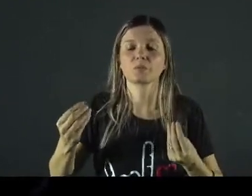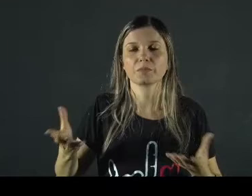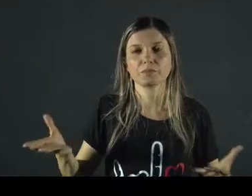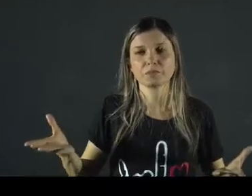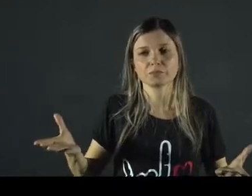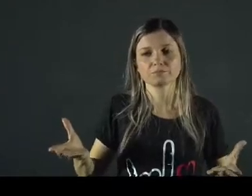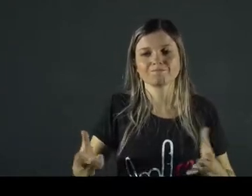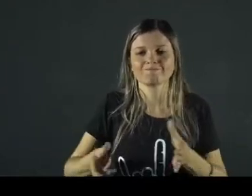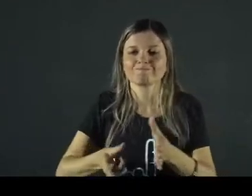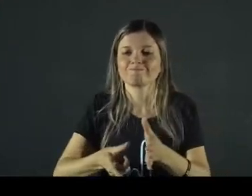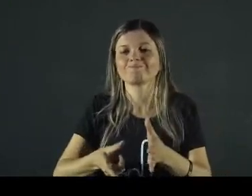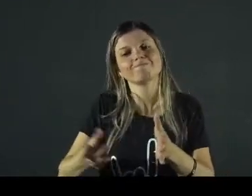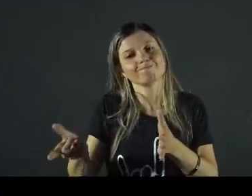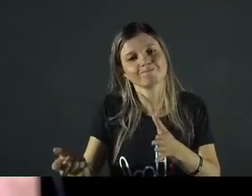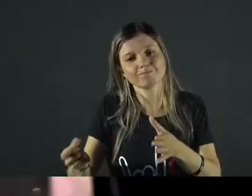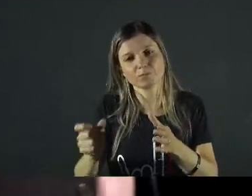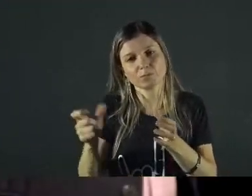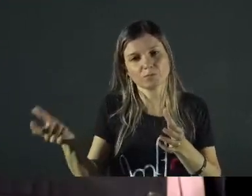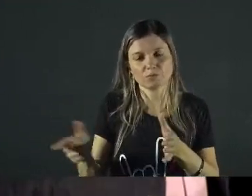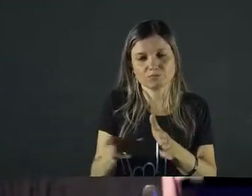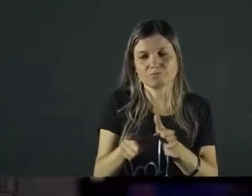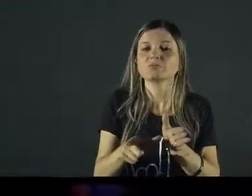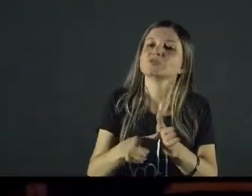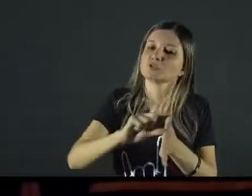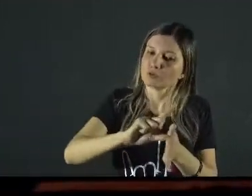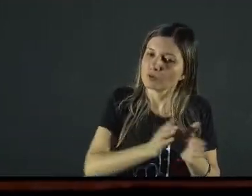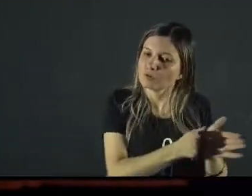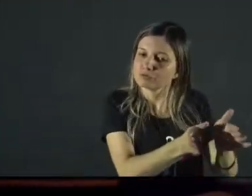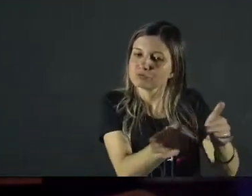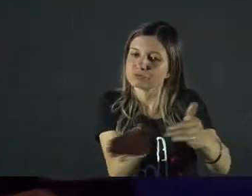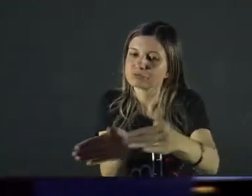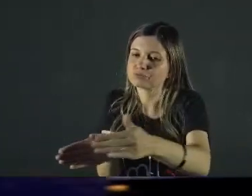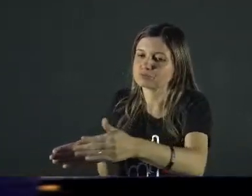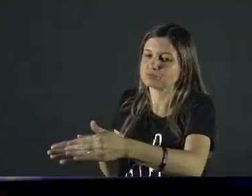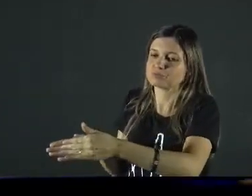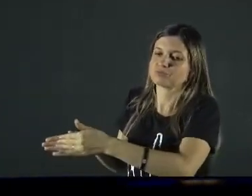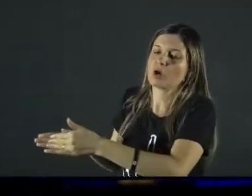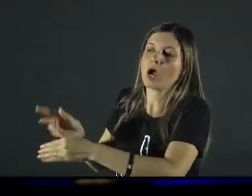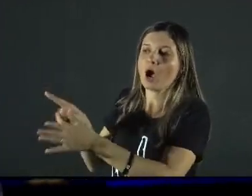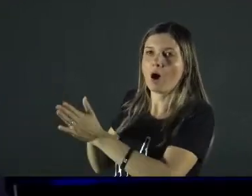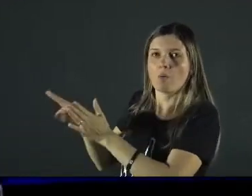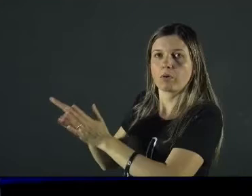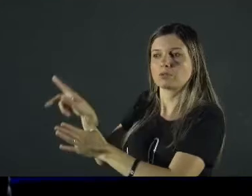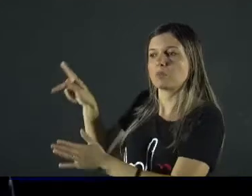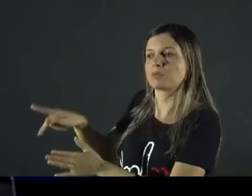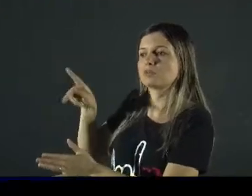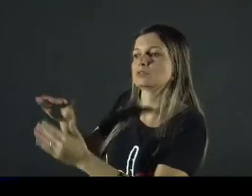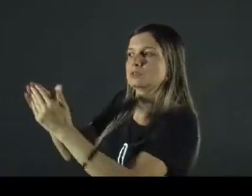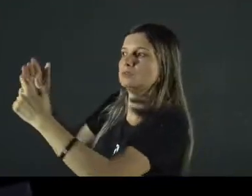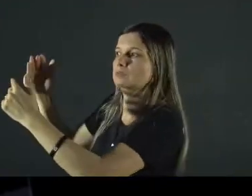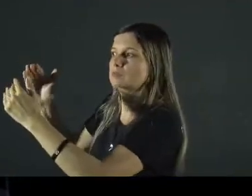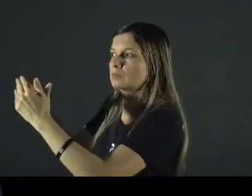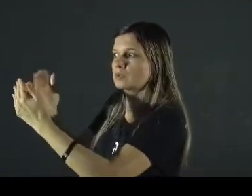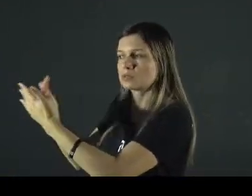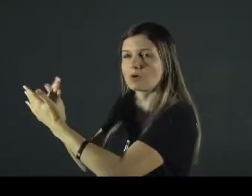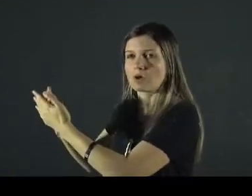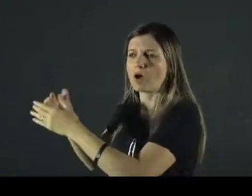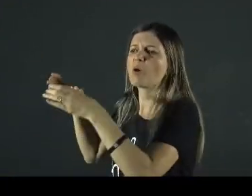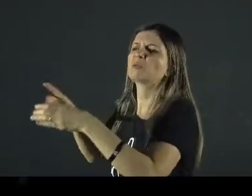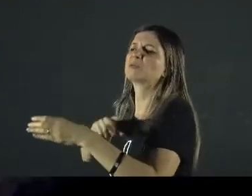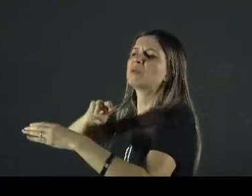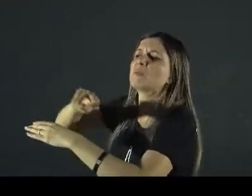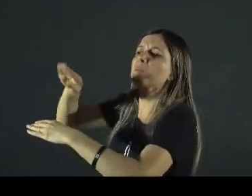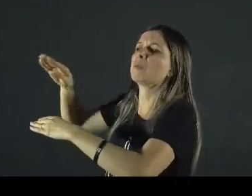Então eu voltei um pouco ali o meu veículo e perguntei para algumas professoras que estavam na escola. Falei: cadê a ponte do